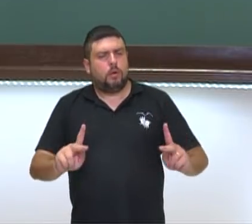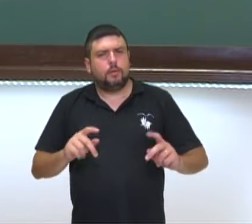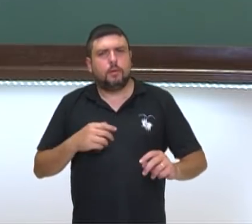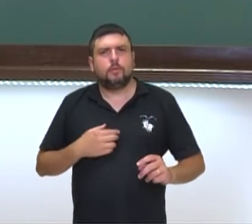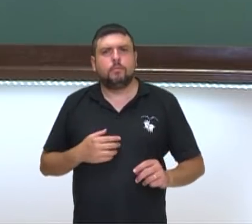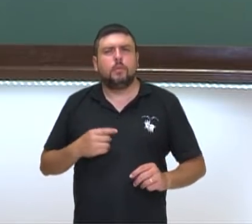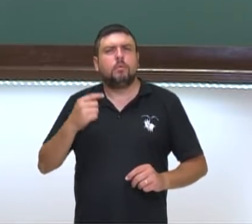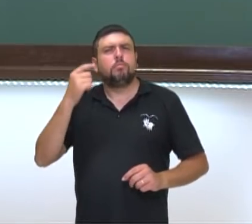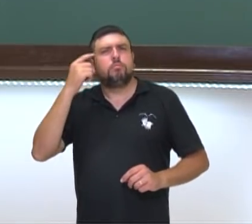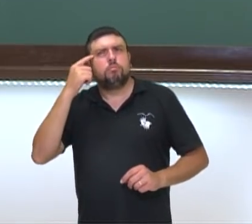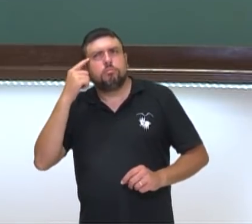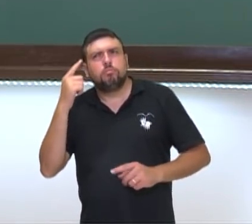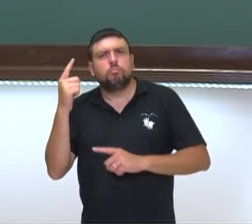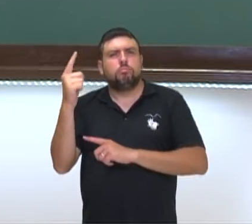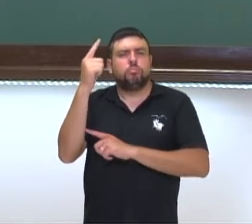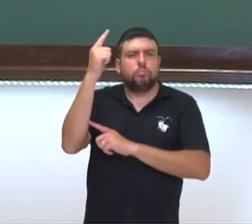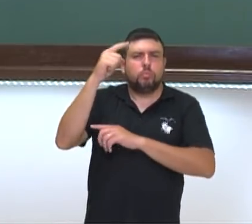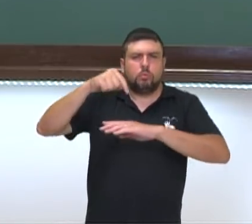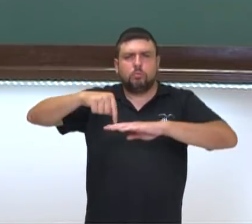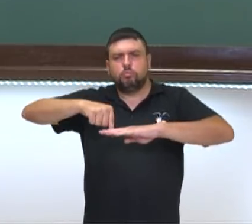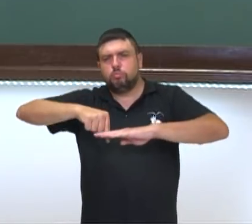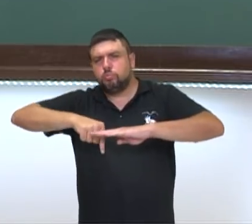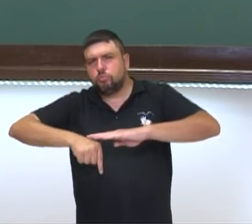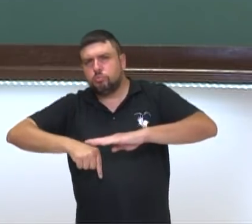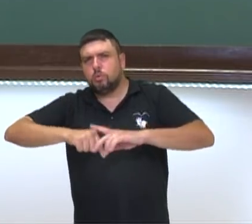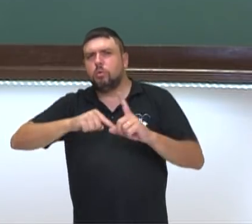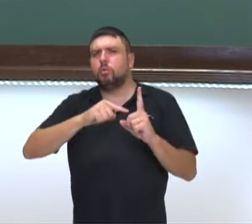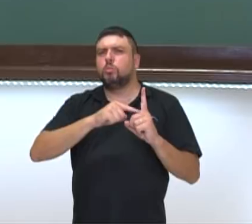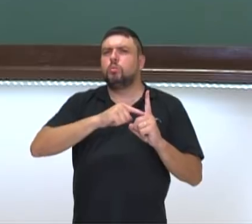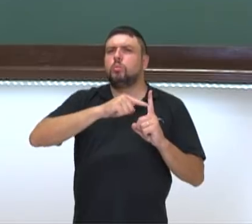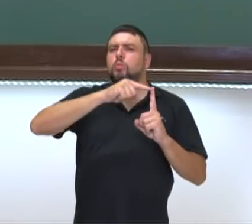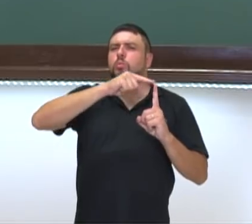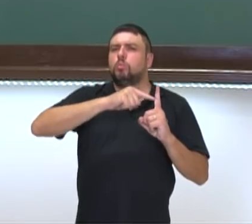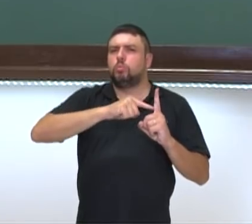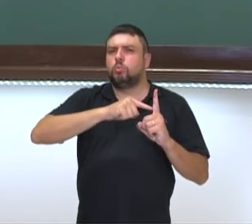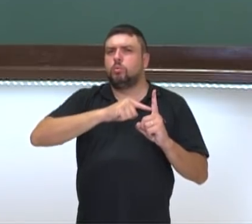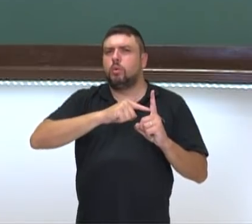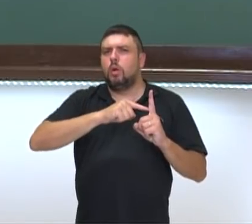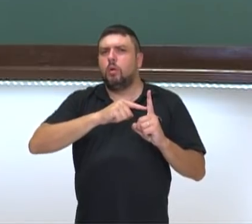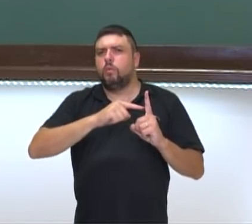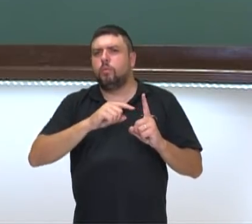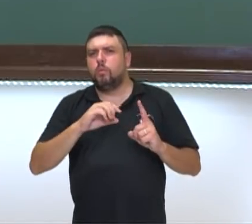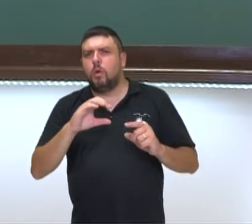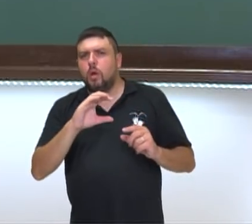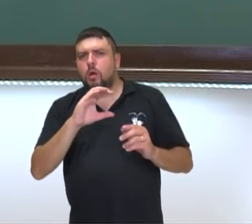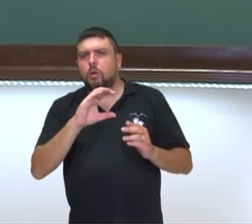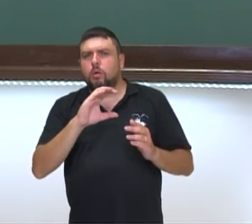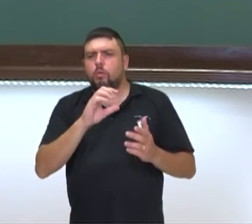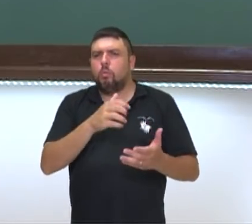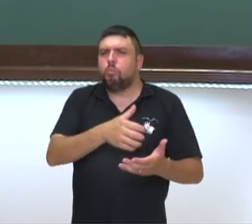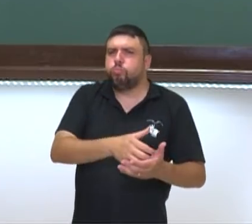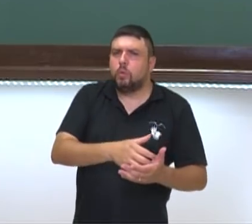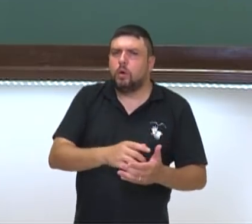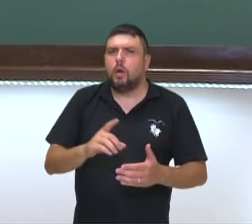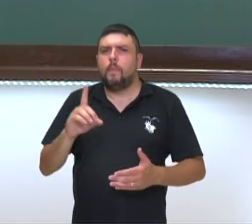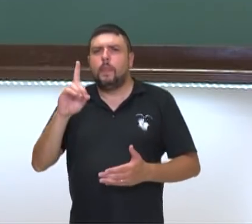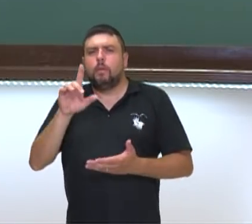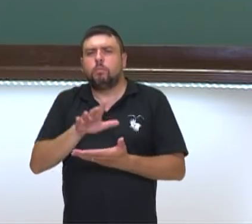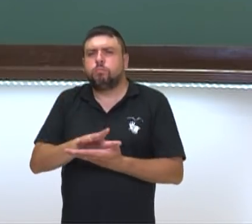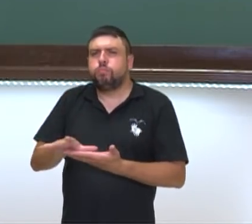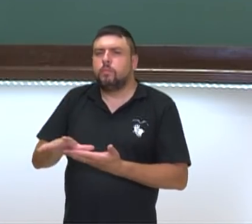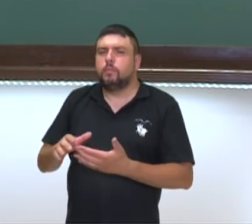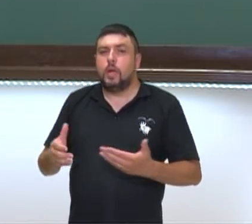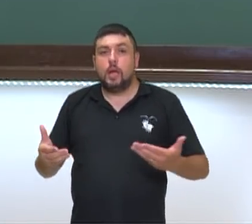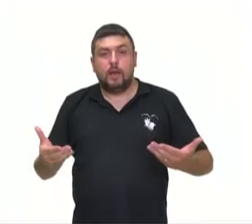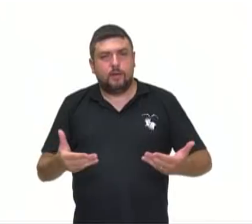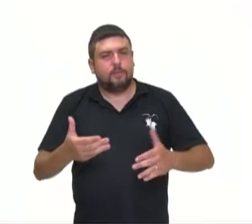situação de altitude, profundidade, temperatura, crédito e débito, vamos exercitar um pouquinho.